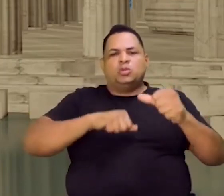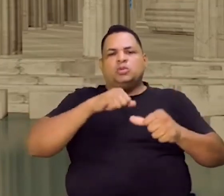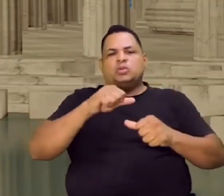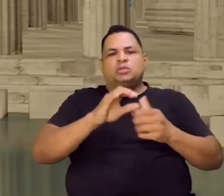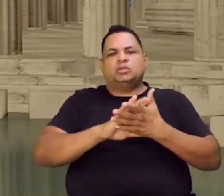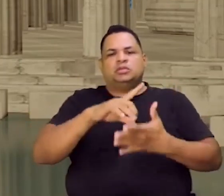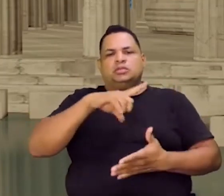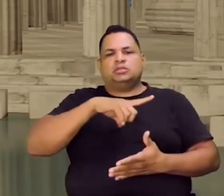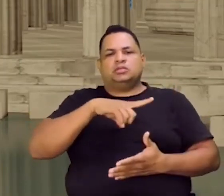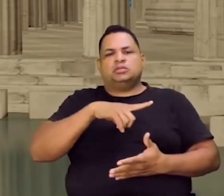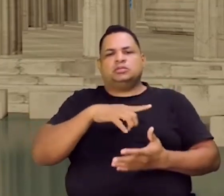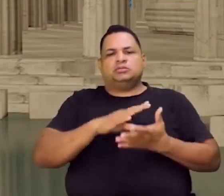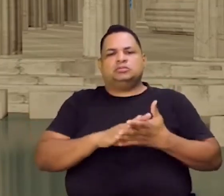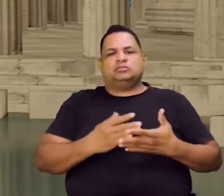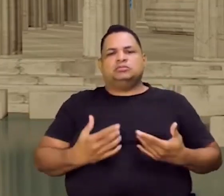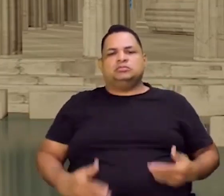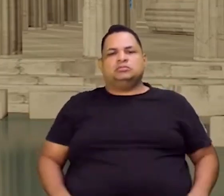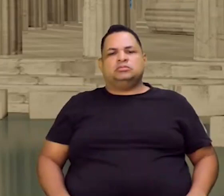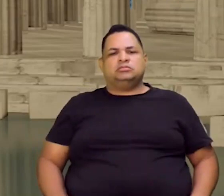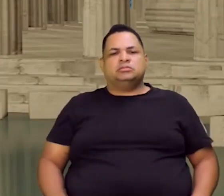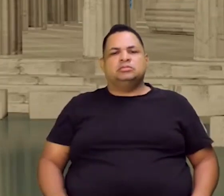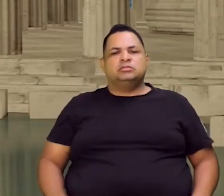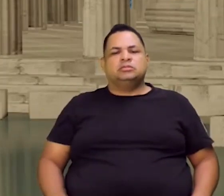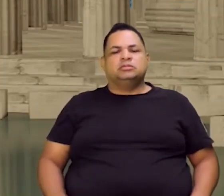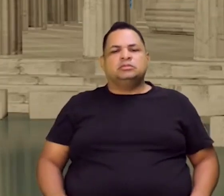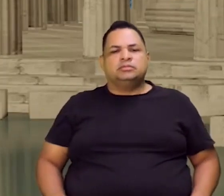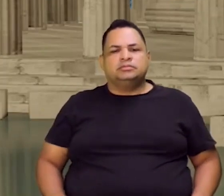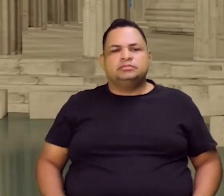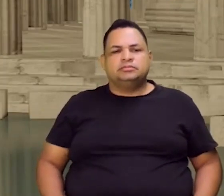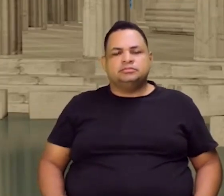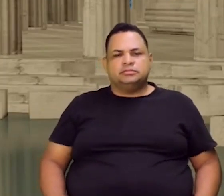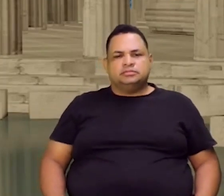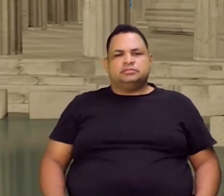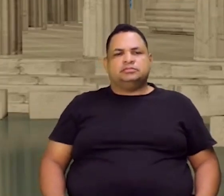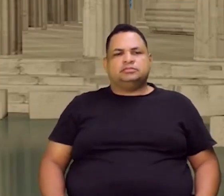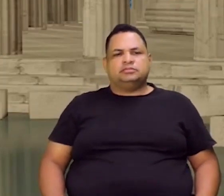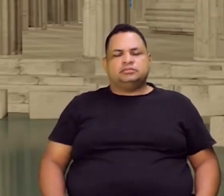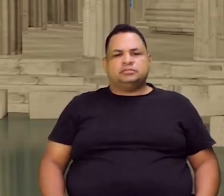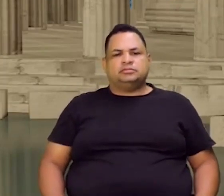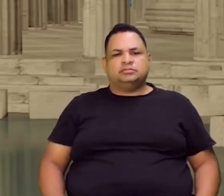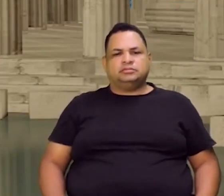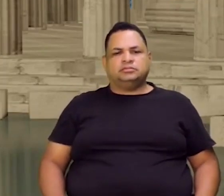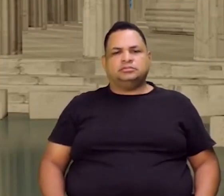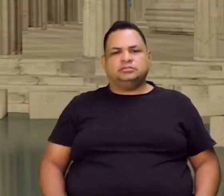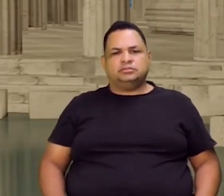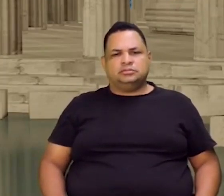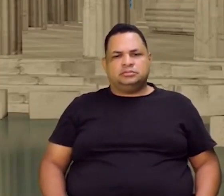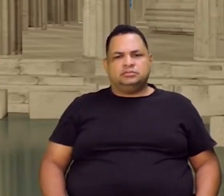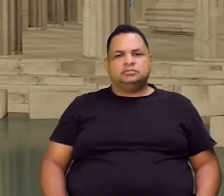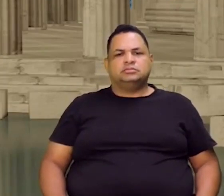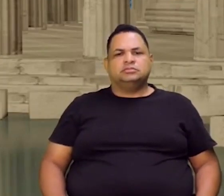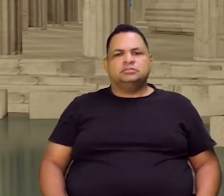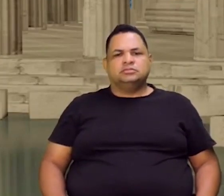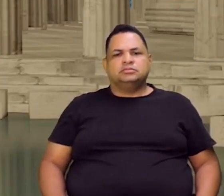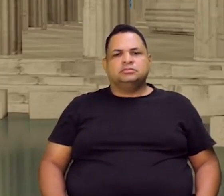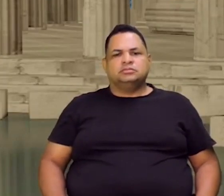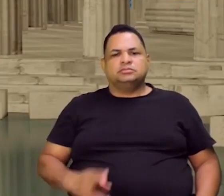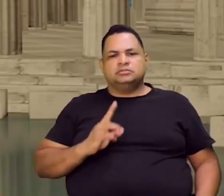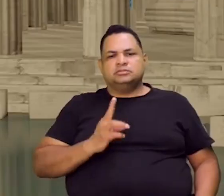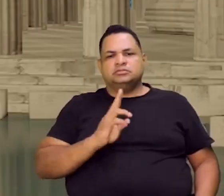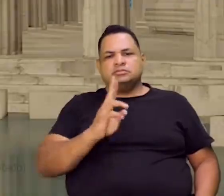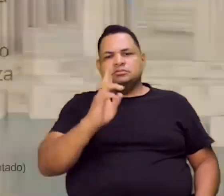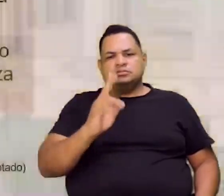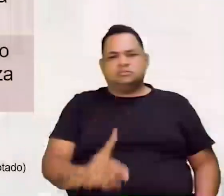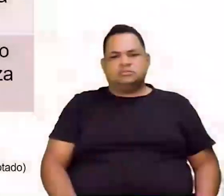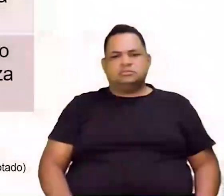houve condenações, né, da parte de quem provocou, né, aquela discussão, aquele diálogo. Continuando, olha